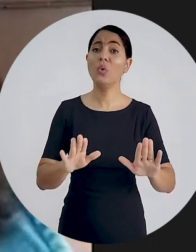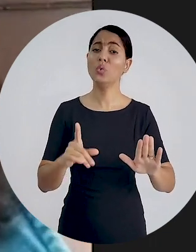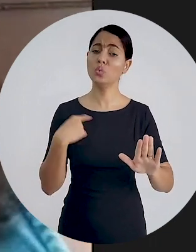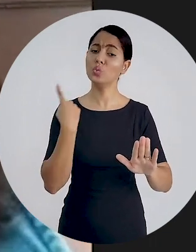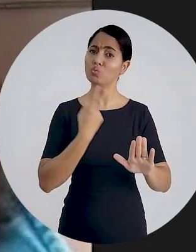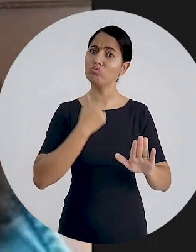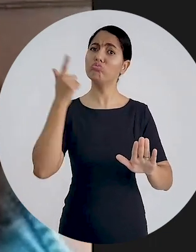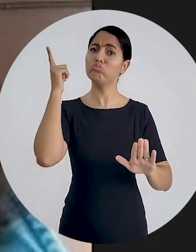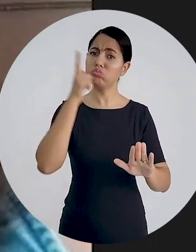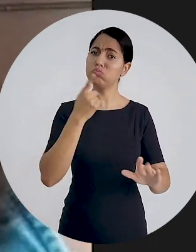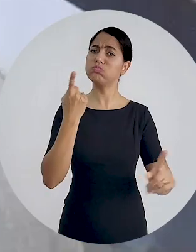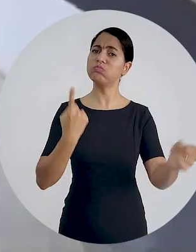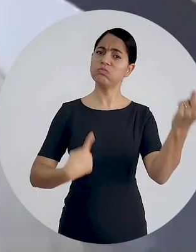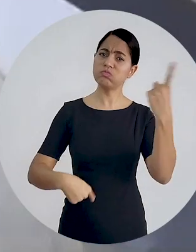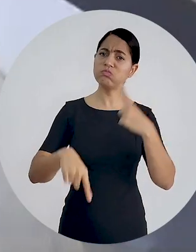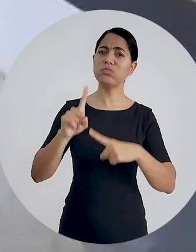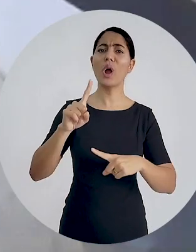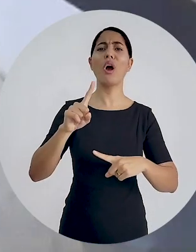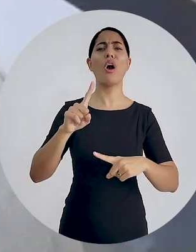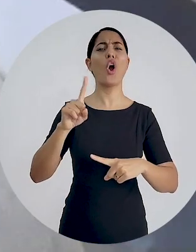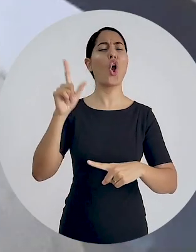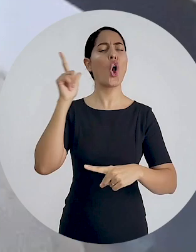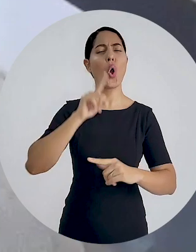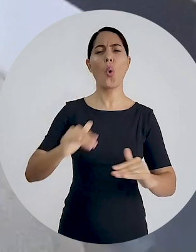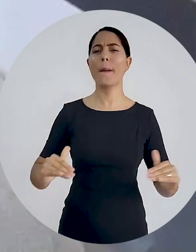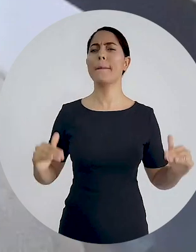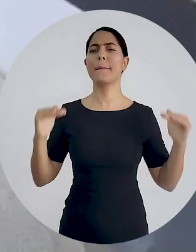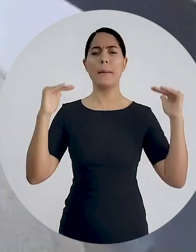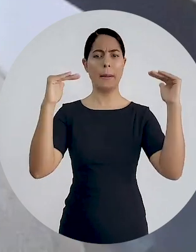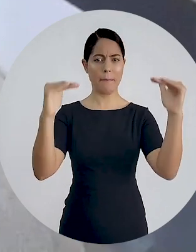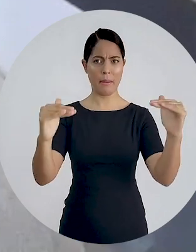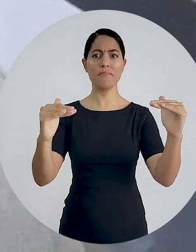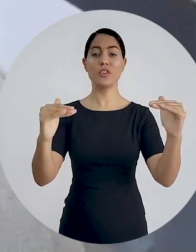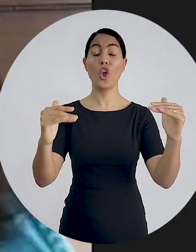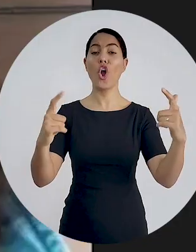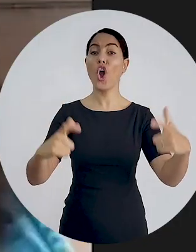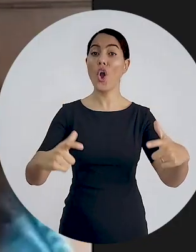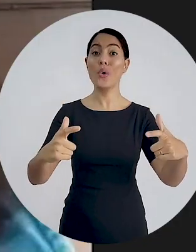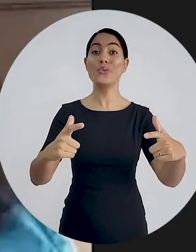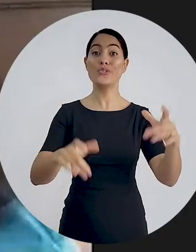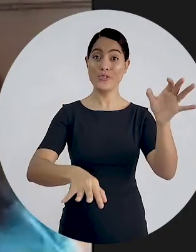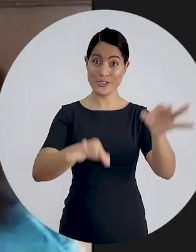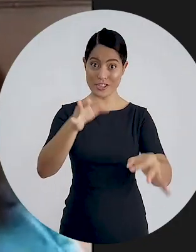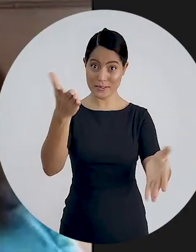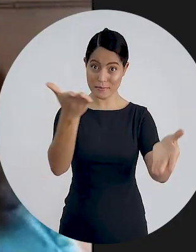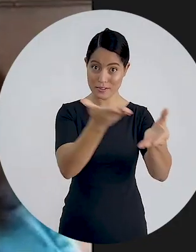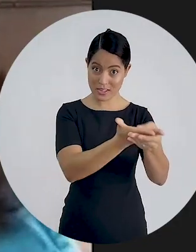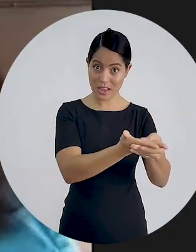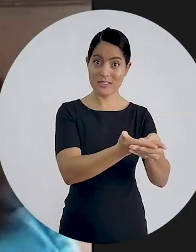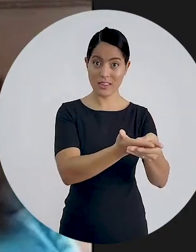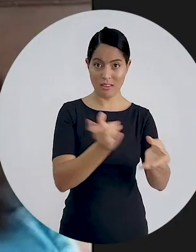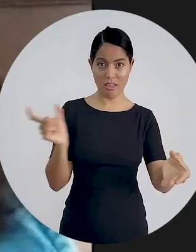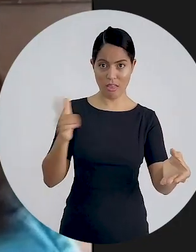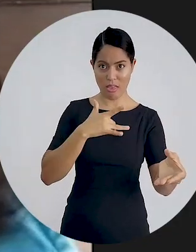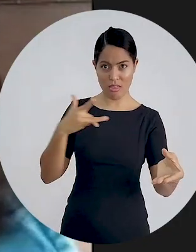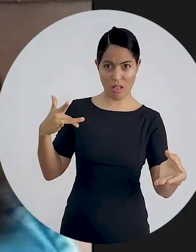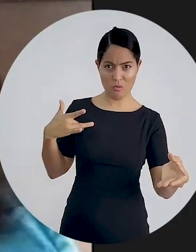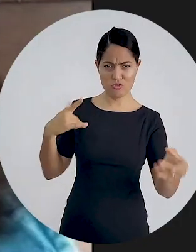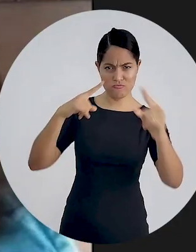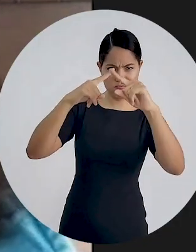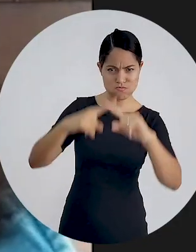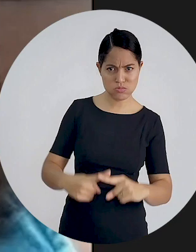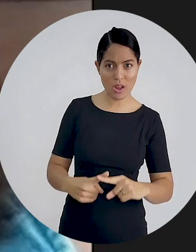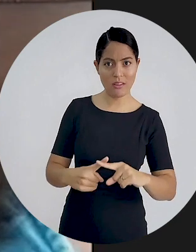em relação a ajuizamento de ações em desfavor dos planos